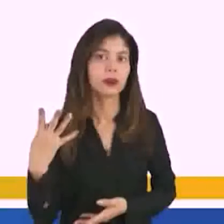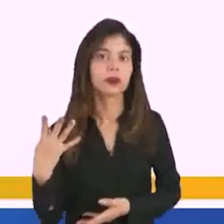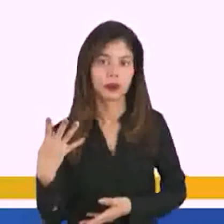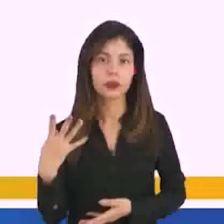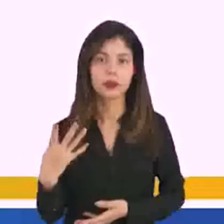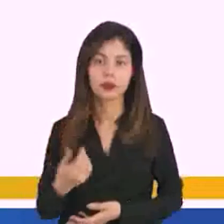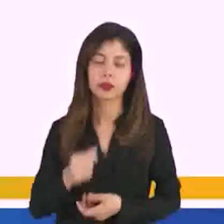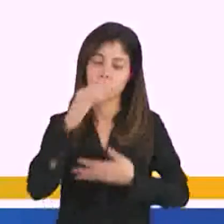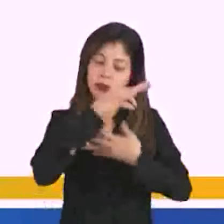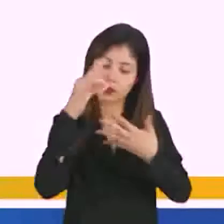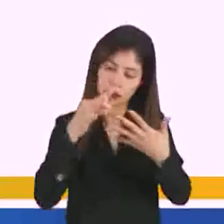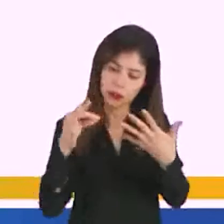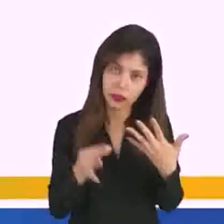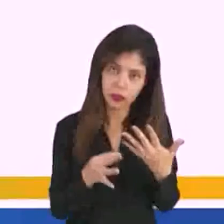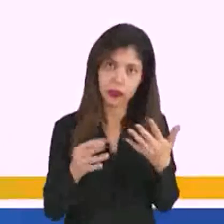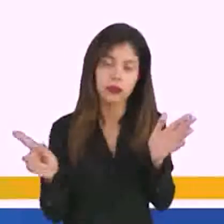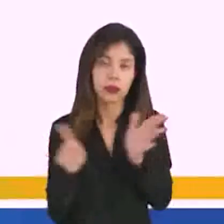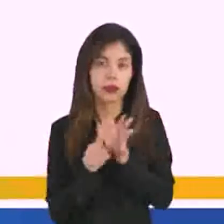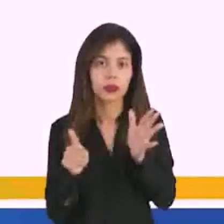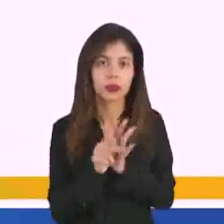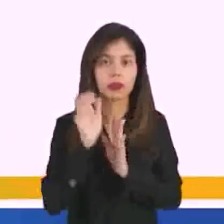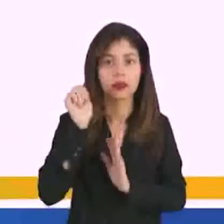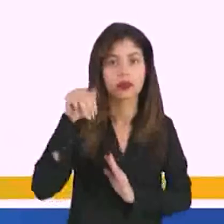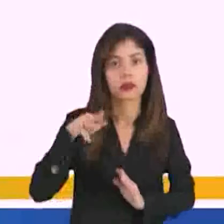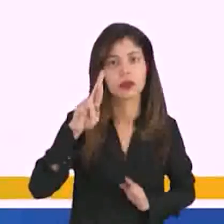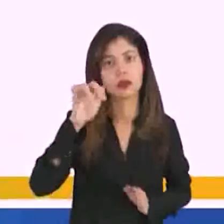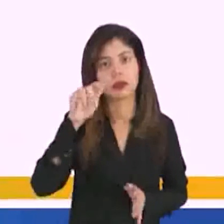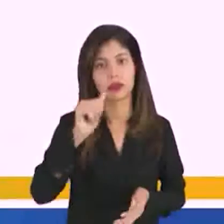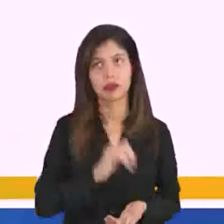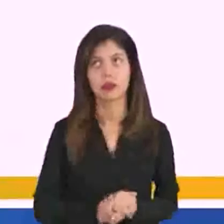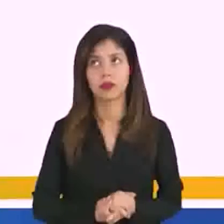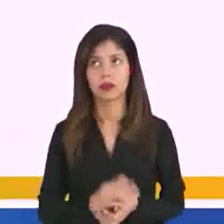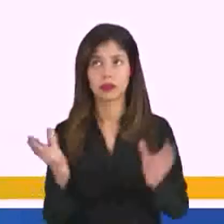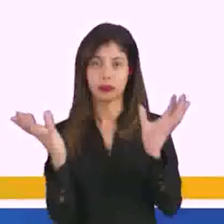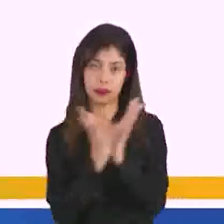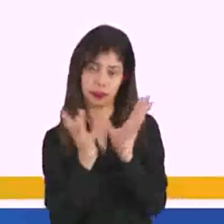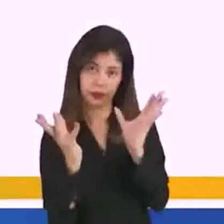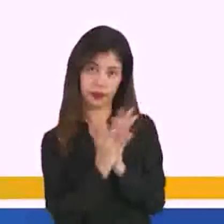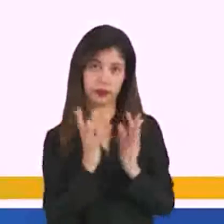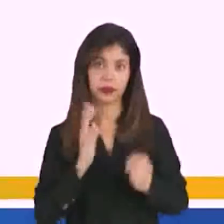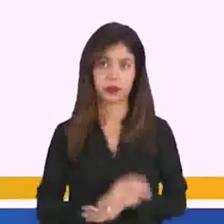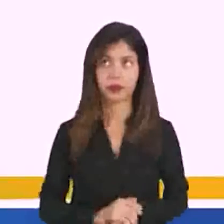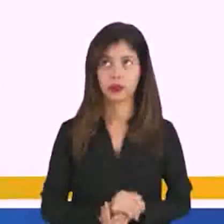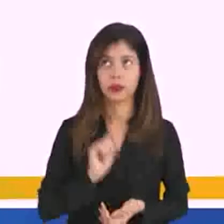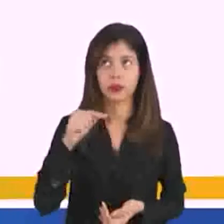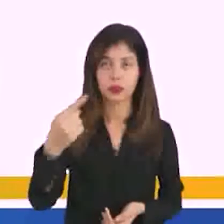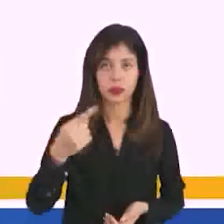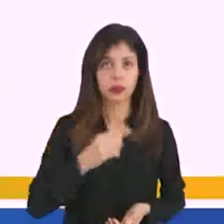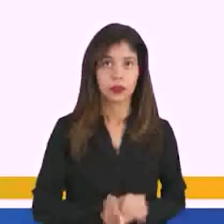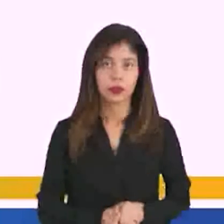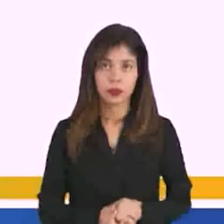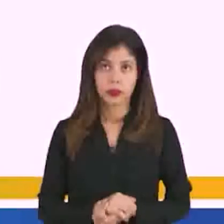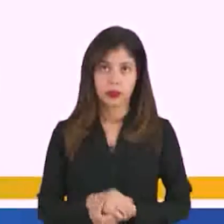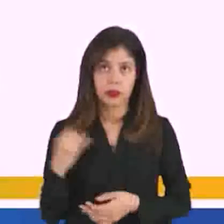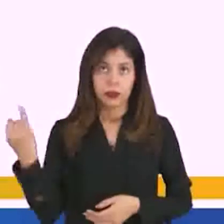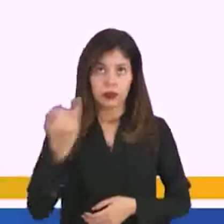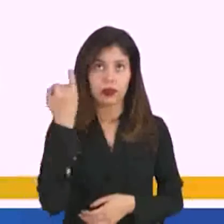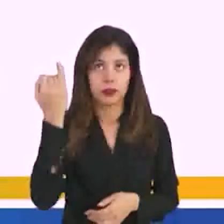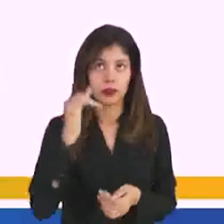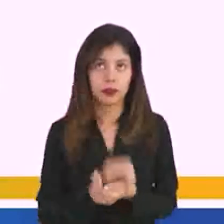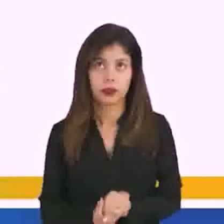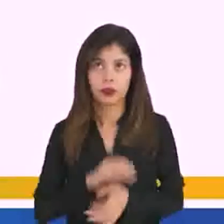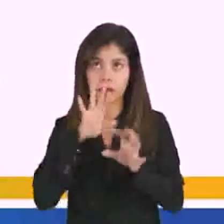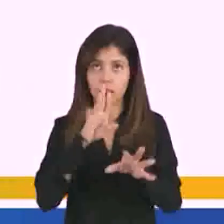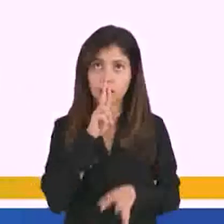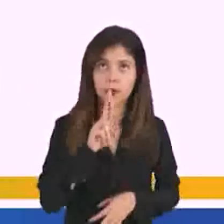quantidade de elementos aí dessa amostra, certo? Desse conjunto aí. Então, é